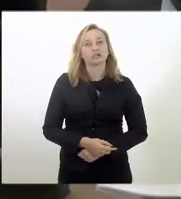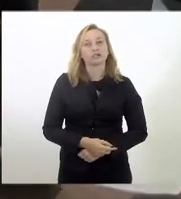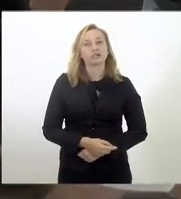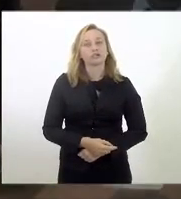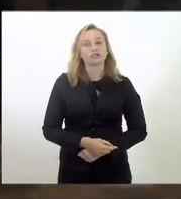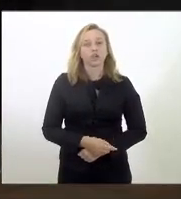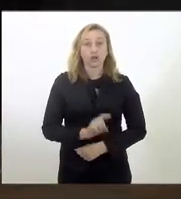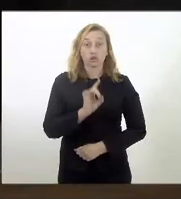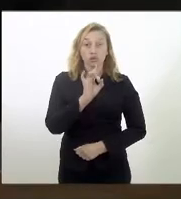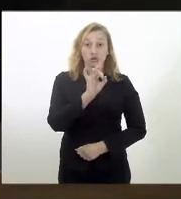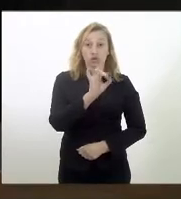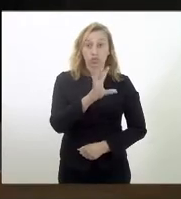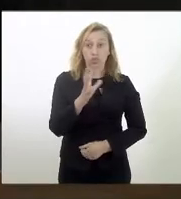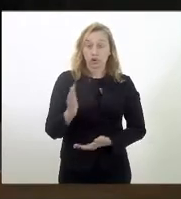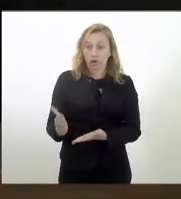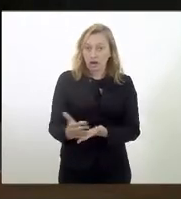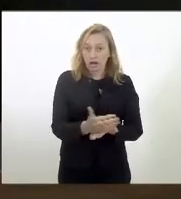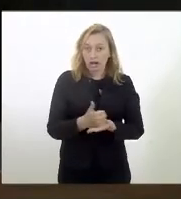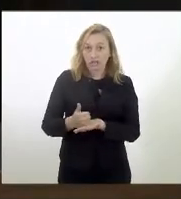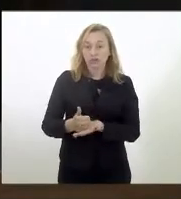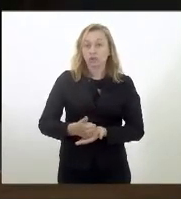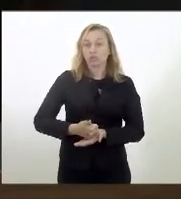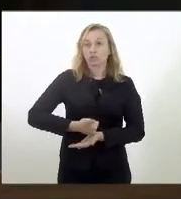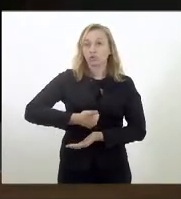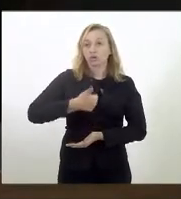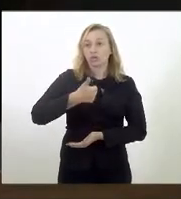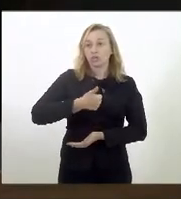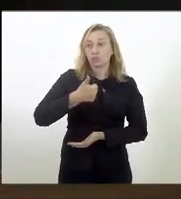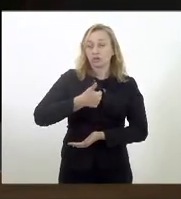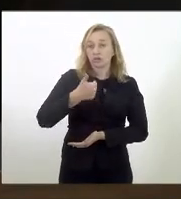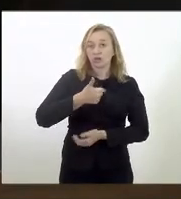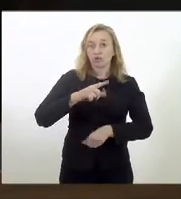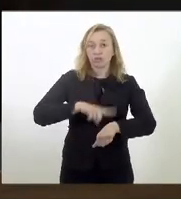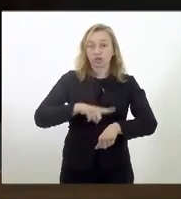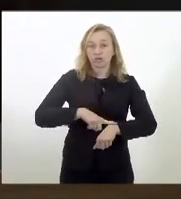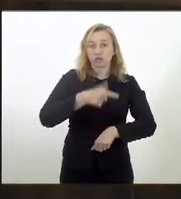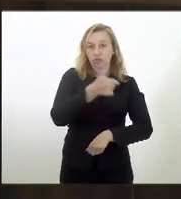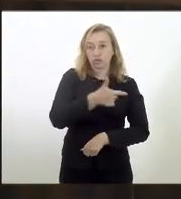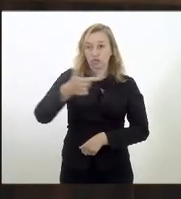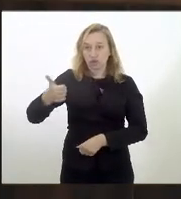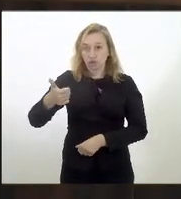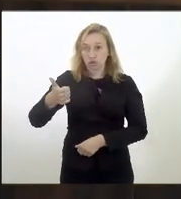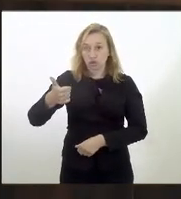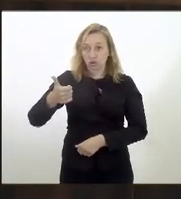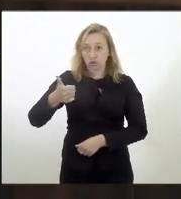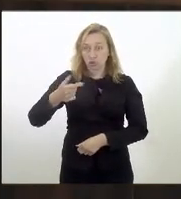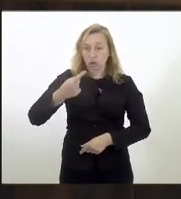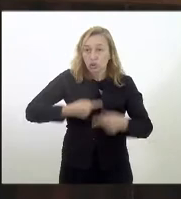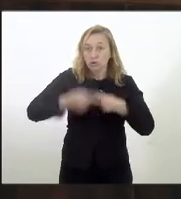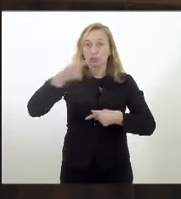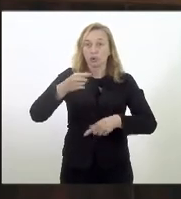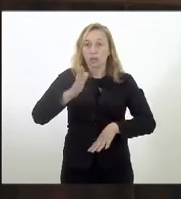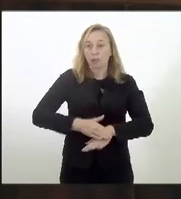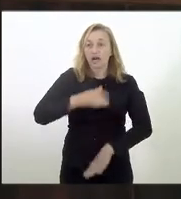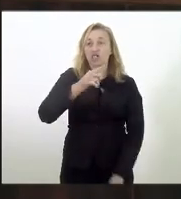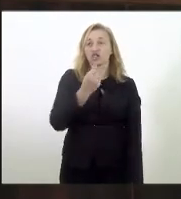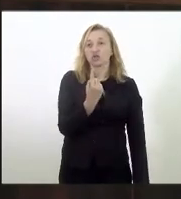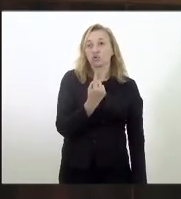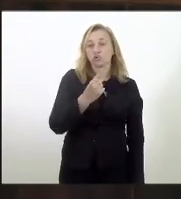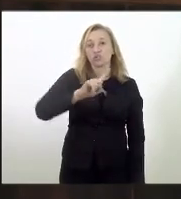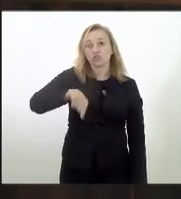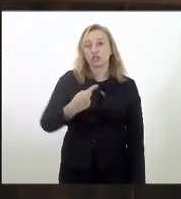a arrecadação do primeiro trimestre de 2021 superou em mais de 1,3